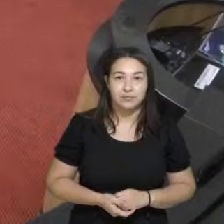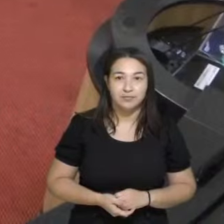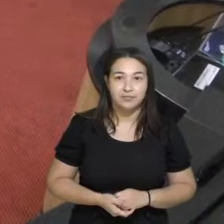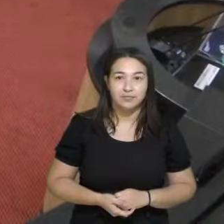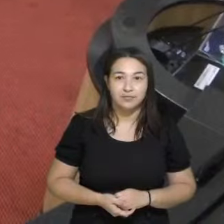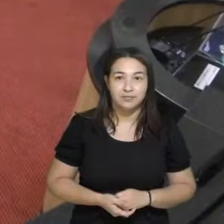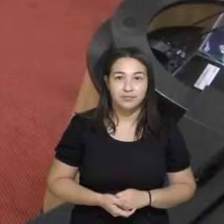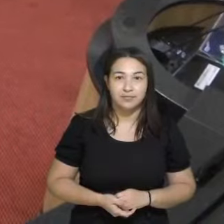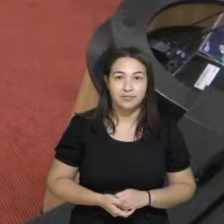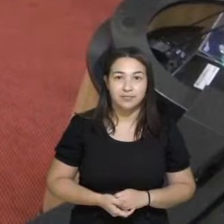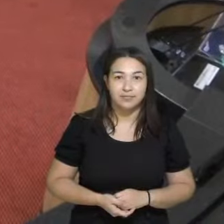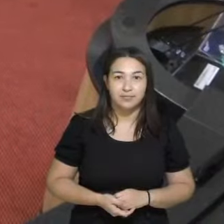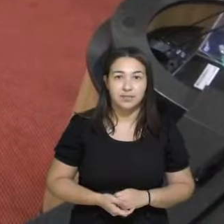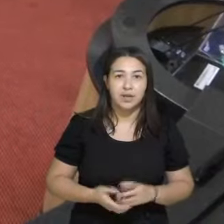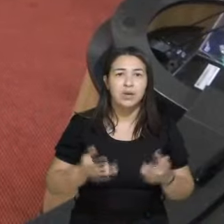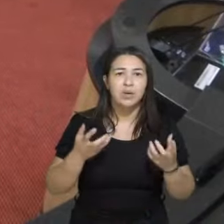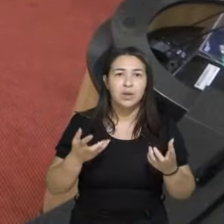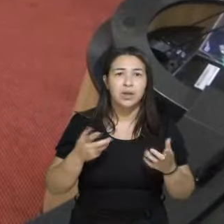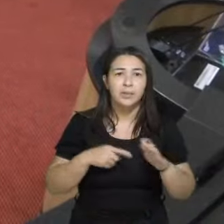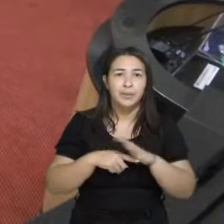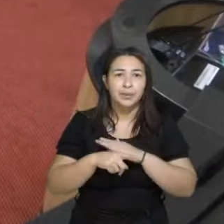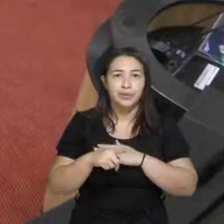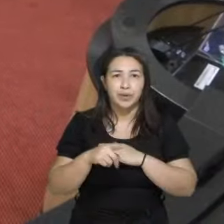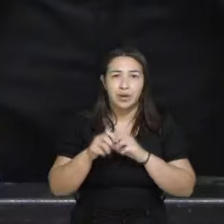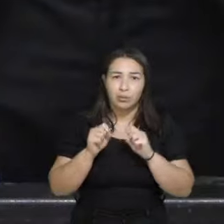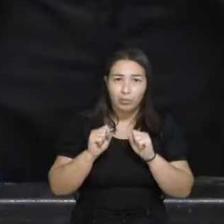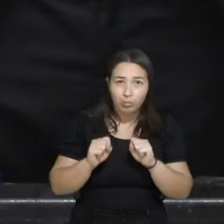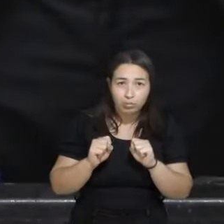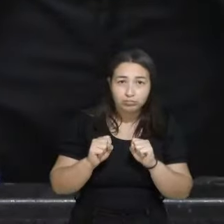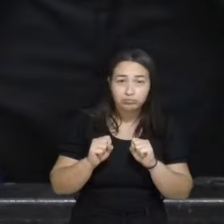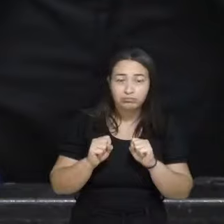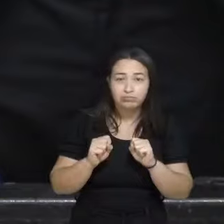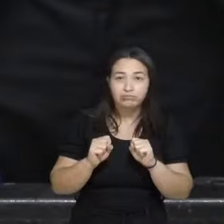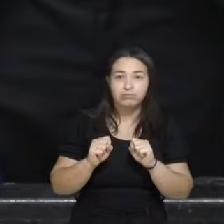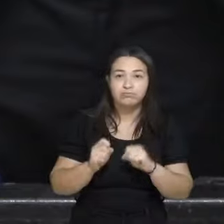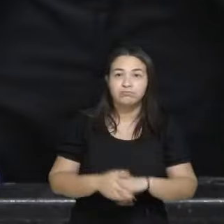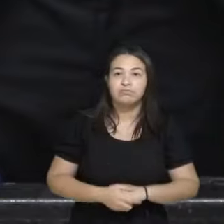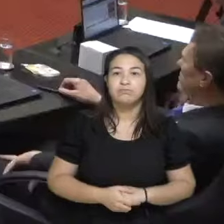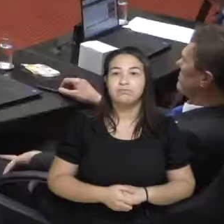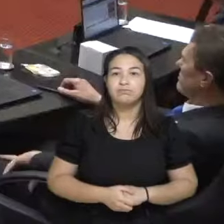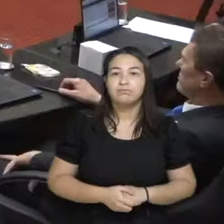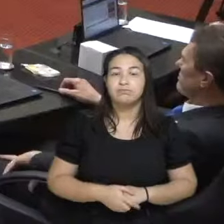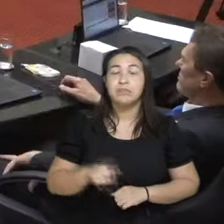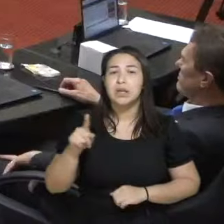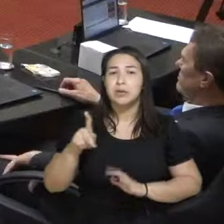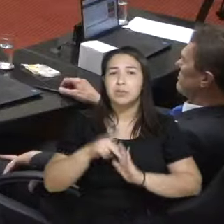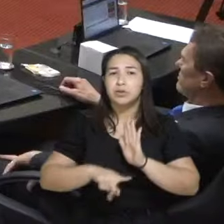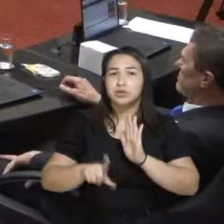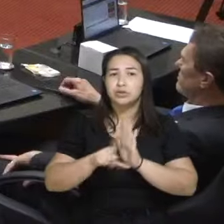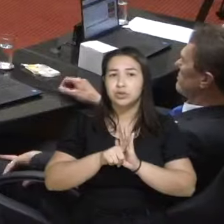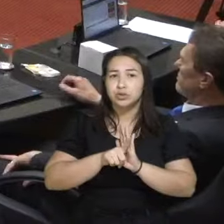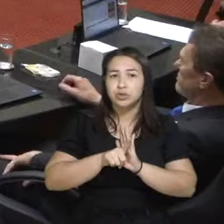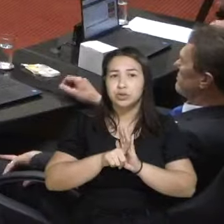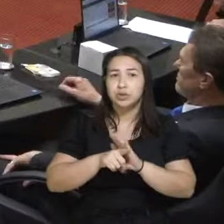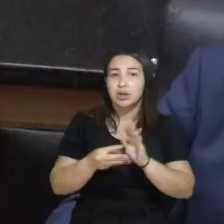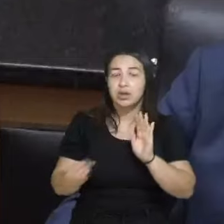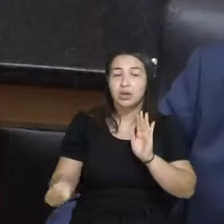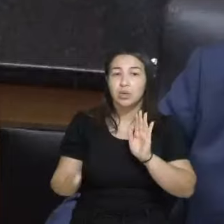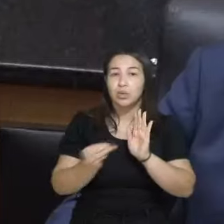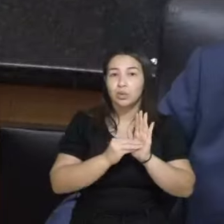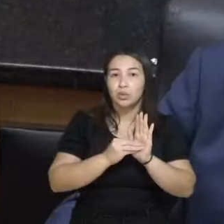Ô, presidente, eu só quero confirmar, se me permite. Sim, Vossa Excelência está com a palavra, deputado. Que nesse projeto de lei nós incluímos